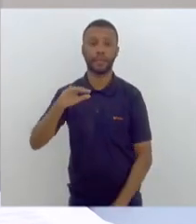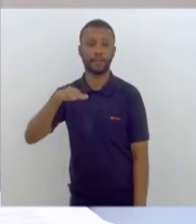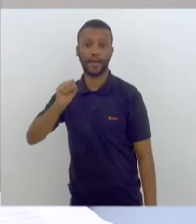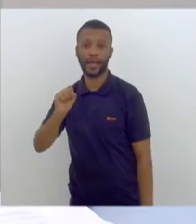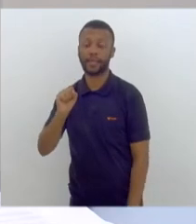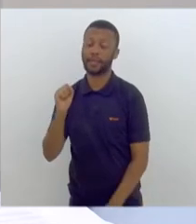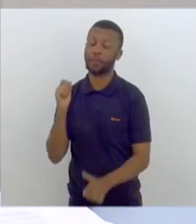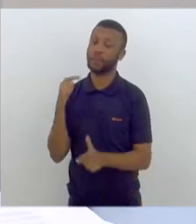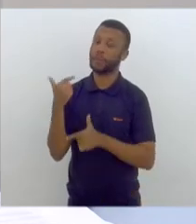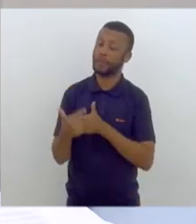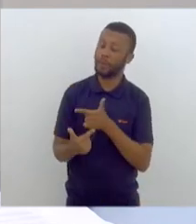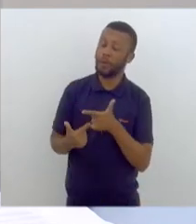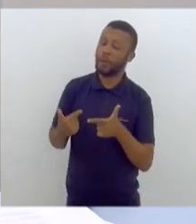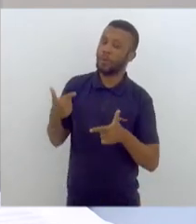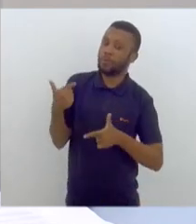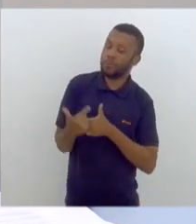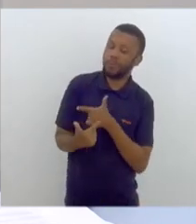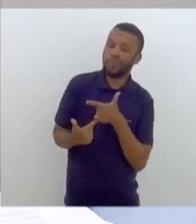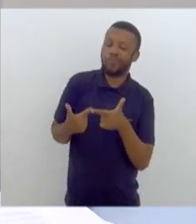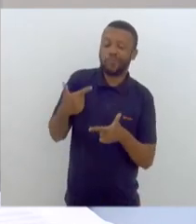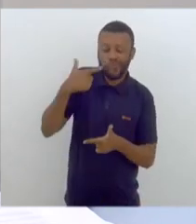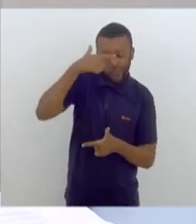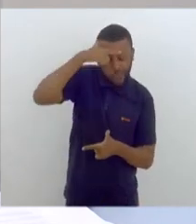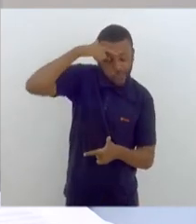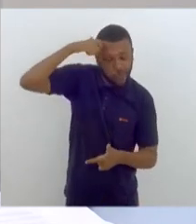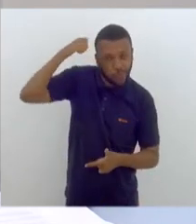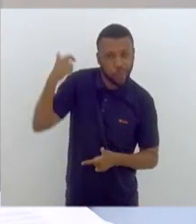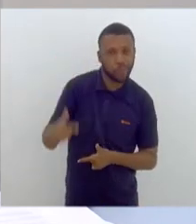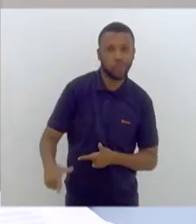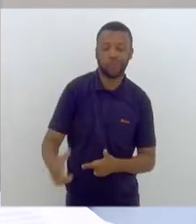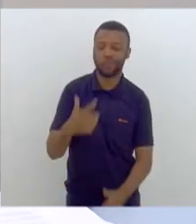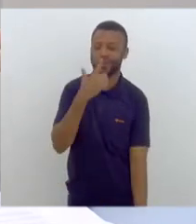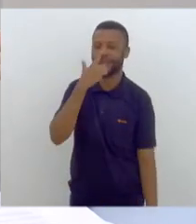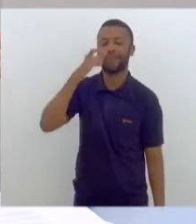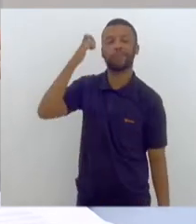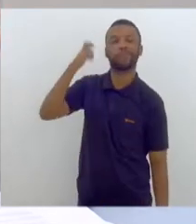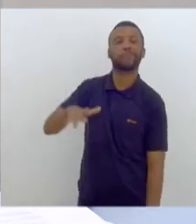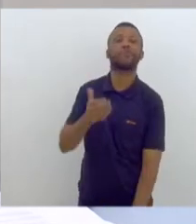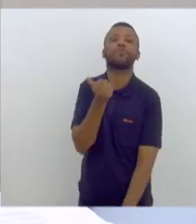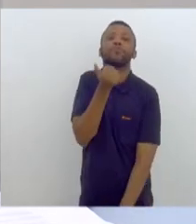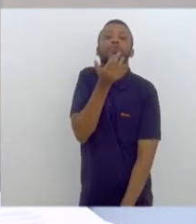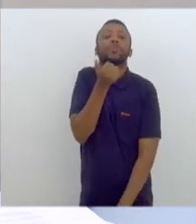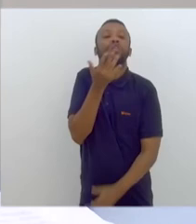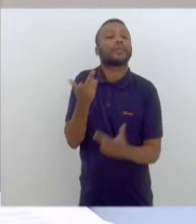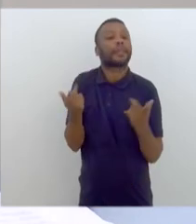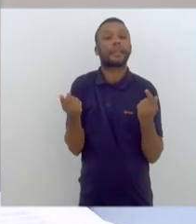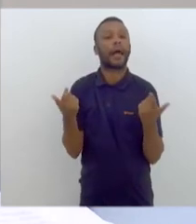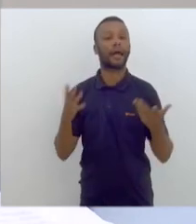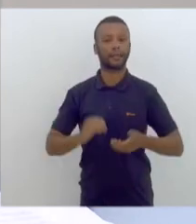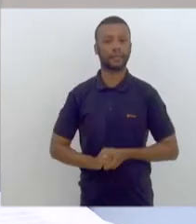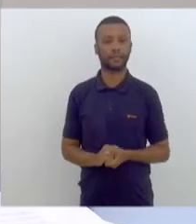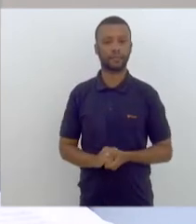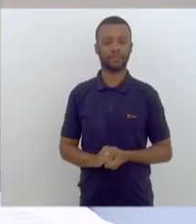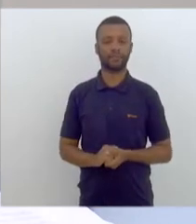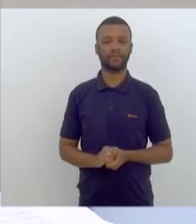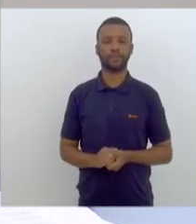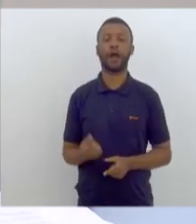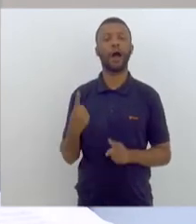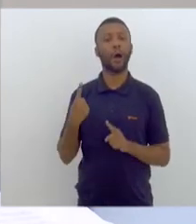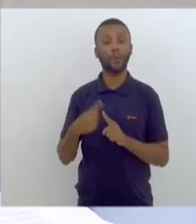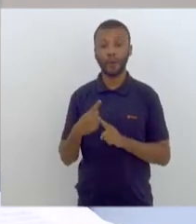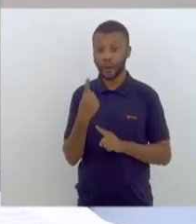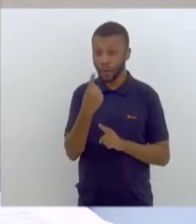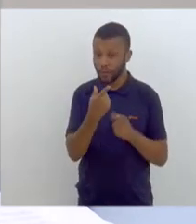hercúrio tá jogado na lata do lixo na lata do lixo porque um